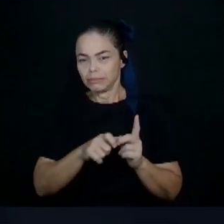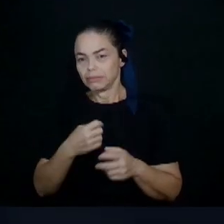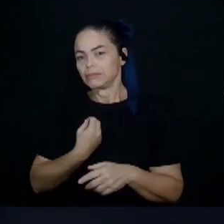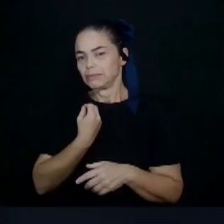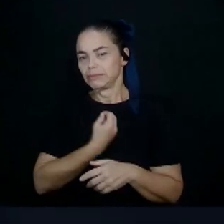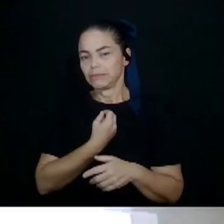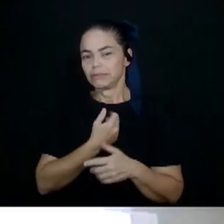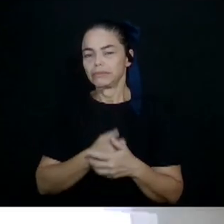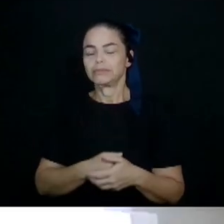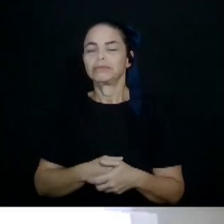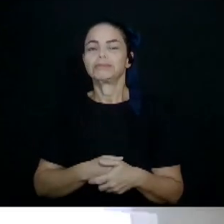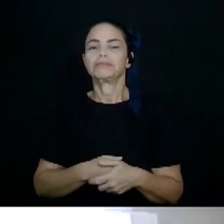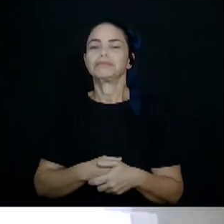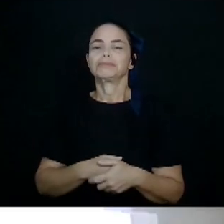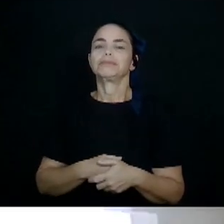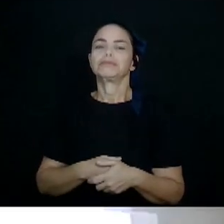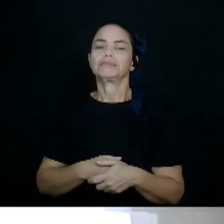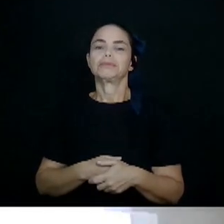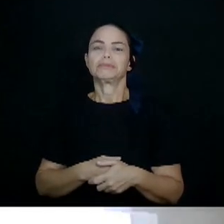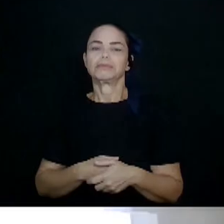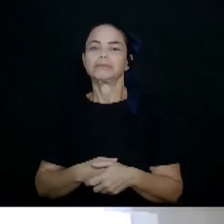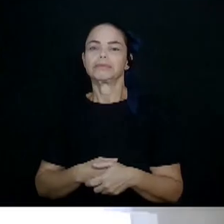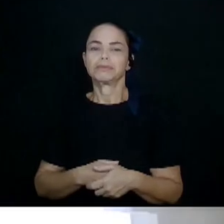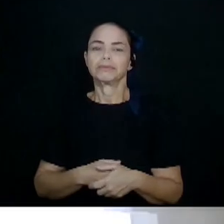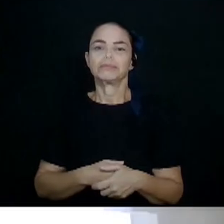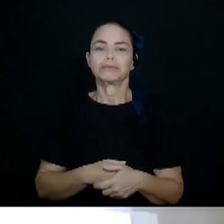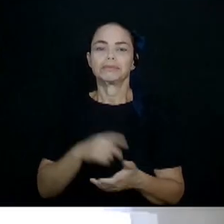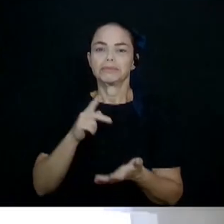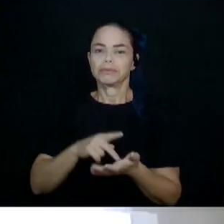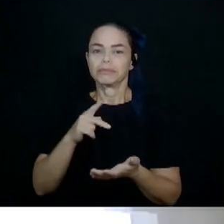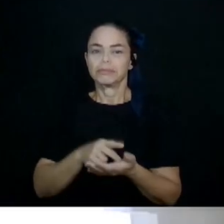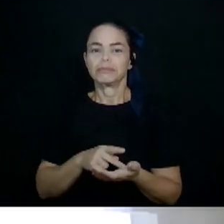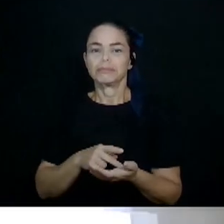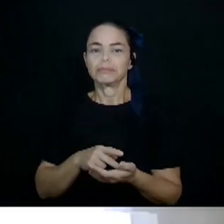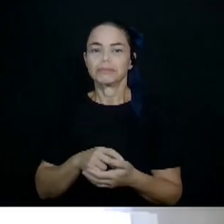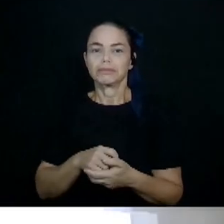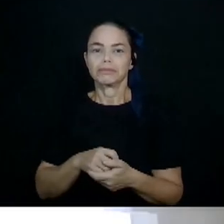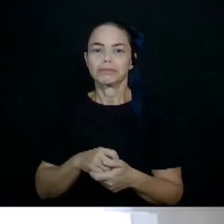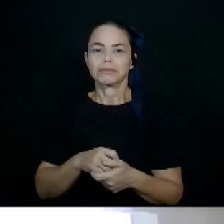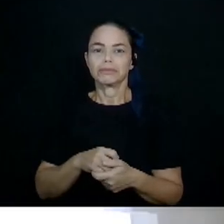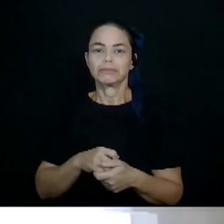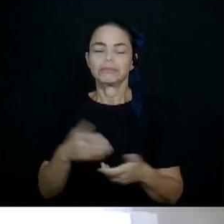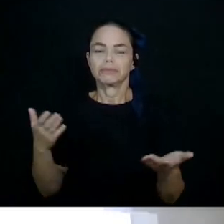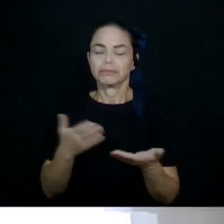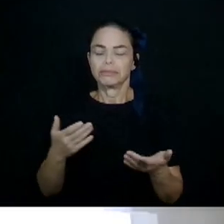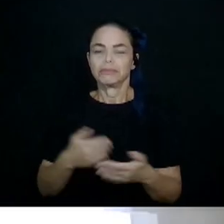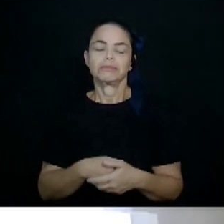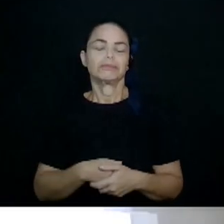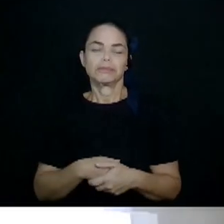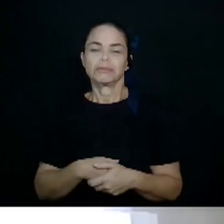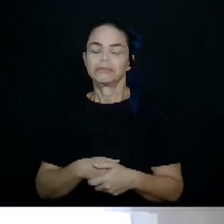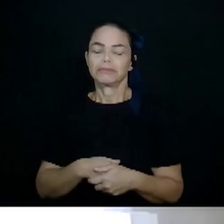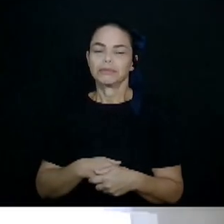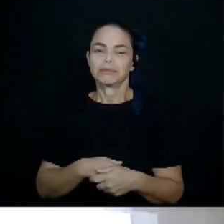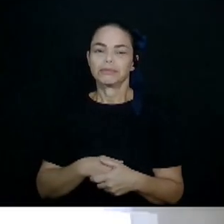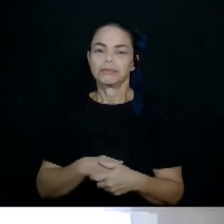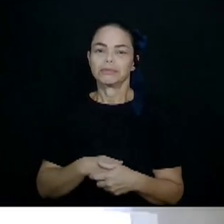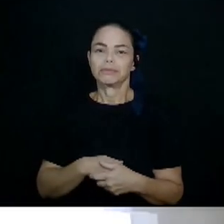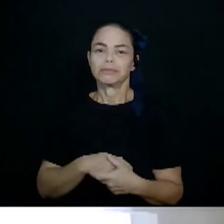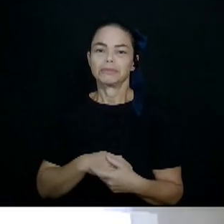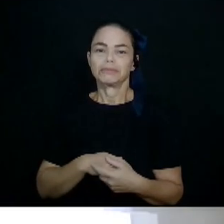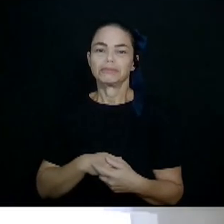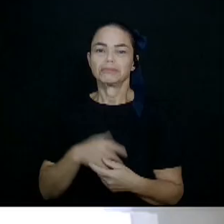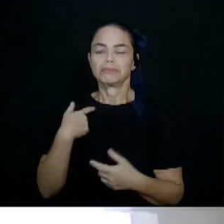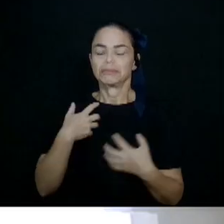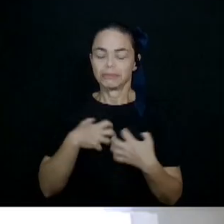então. Eu acho que, na verdade, você tocou num ponto que hoje, né, é uma das minhas maiores